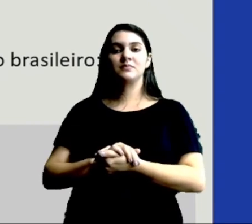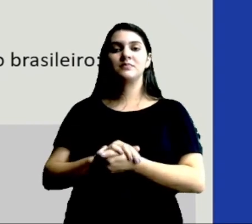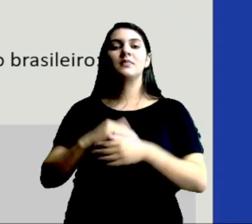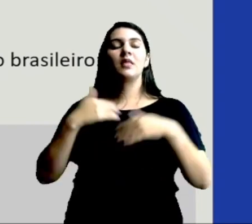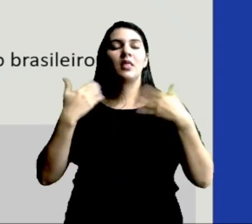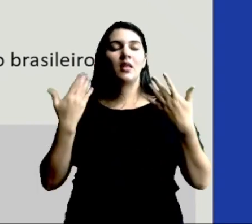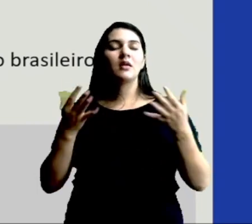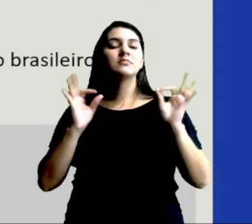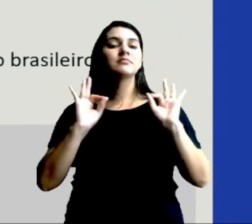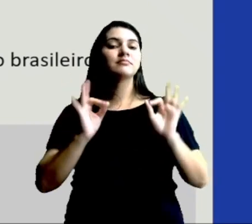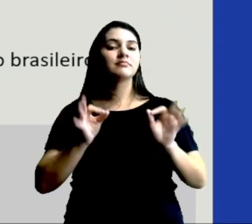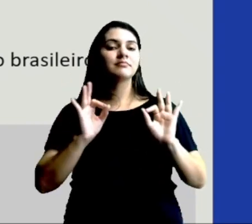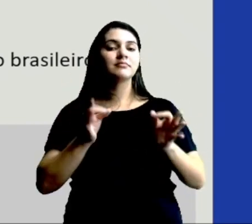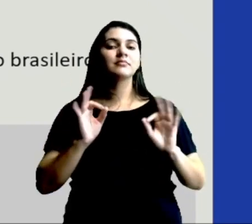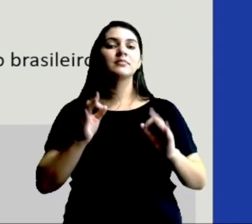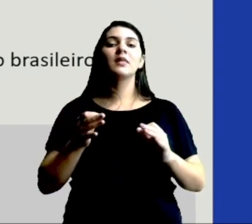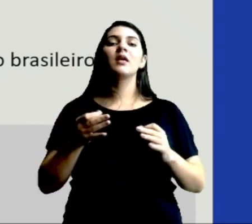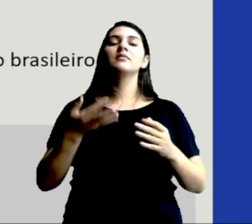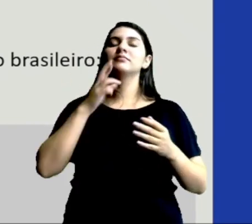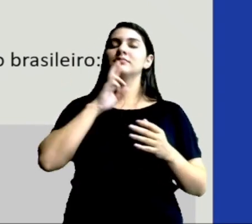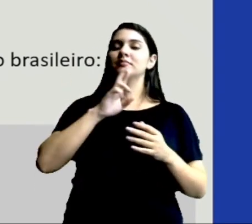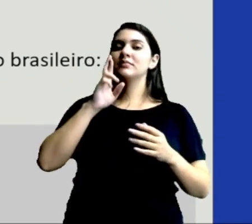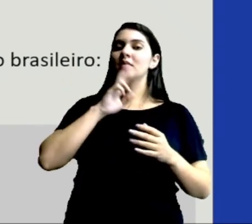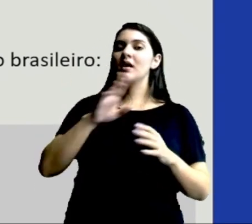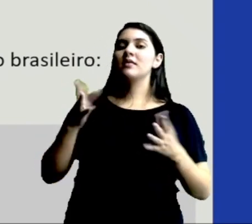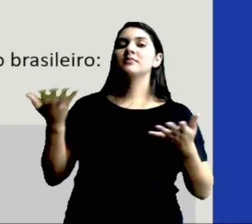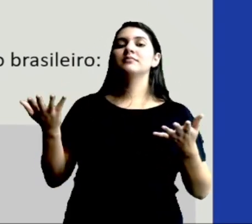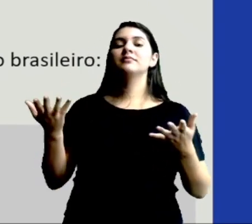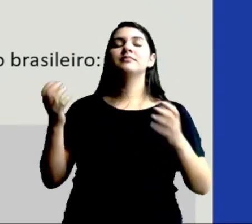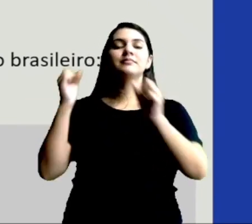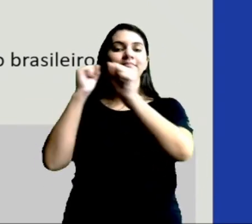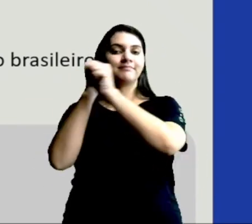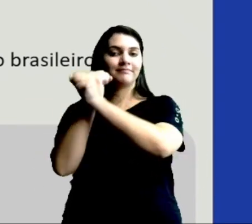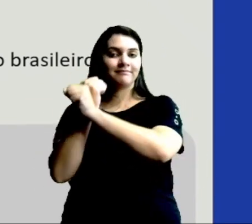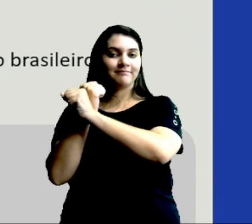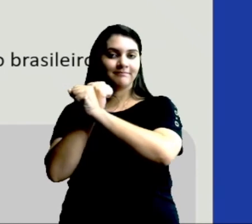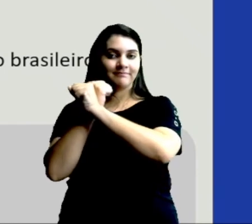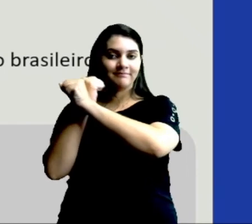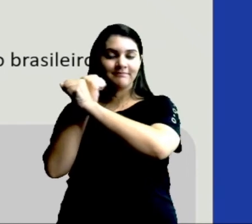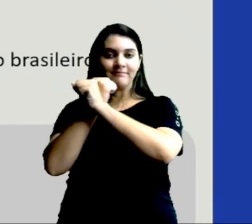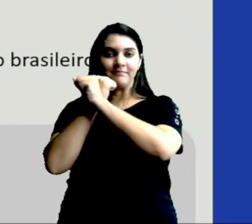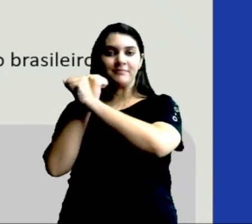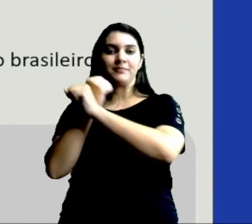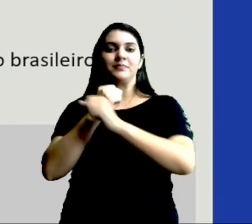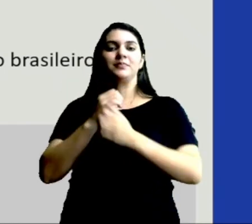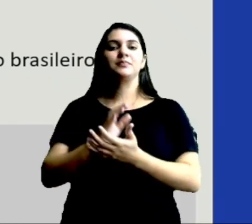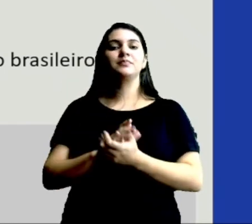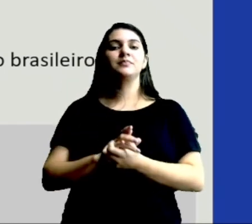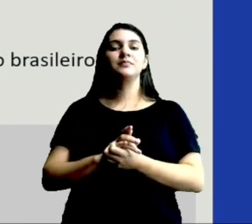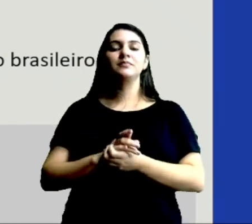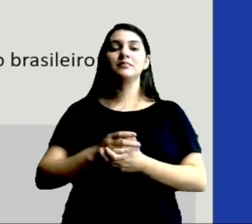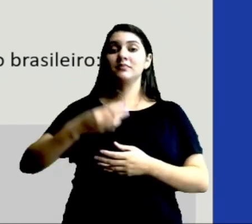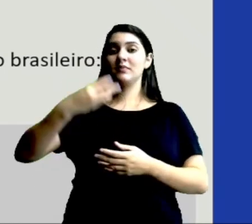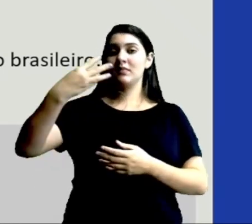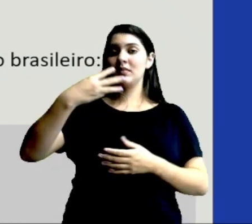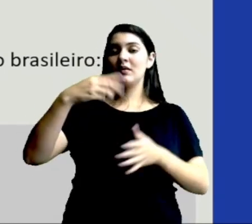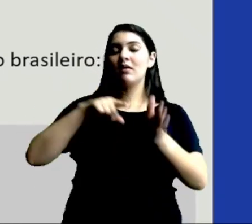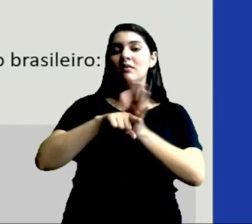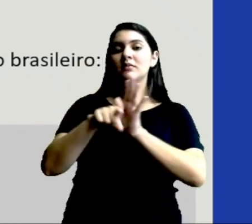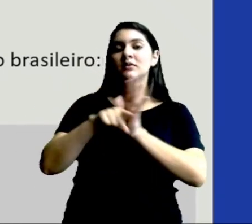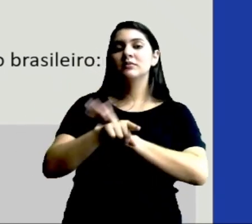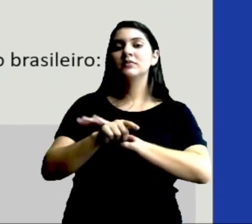Então, acertou quem respondeu ser escravizados. Terceiro